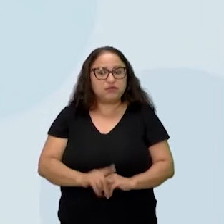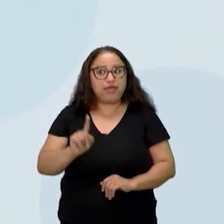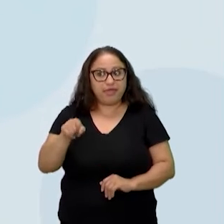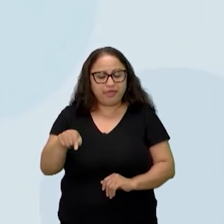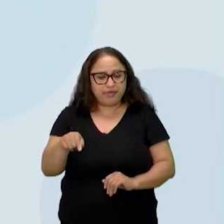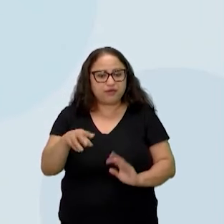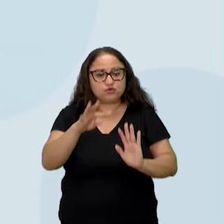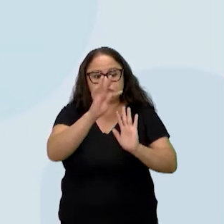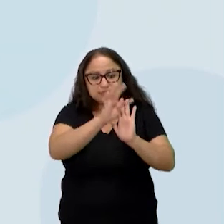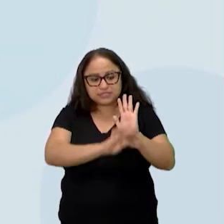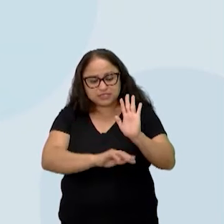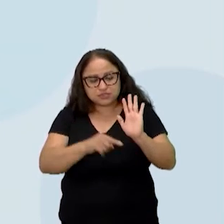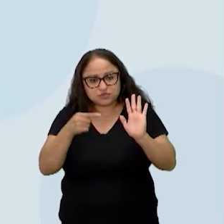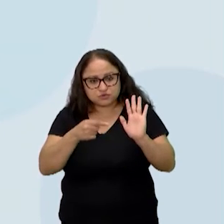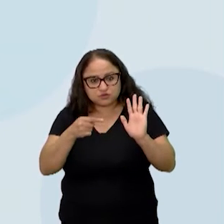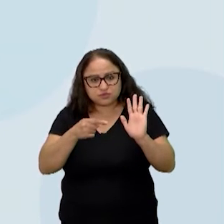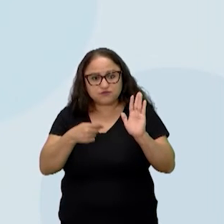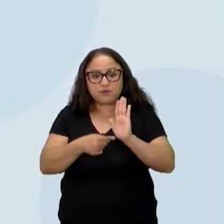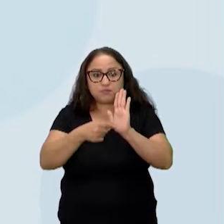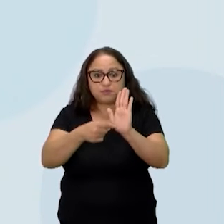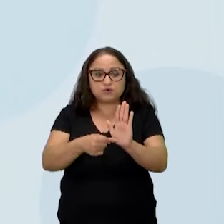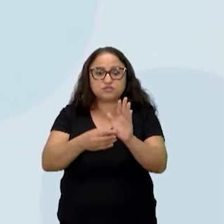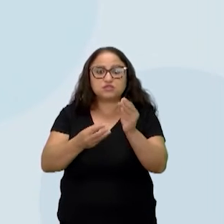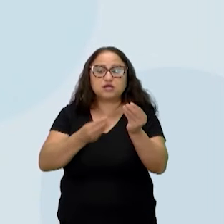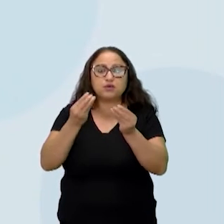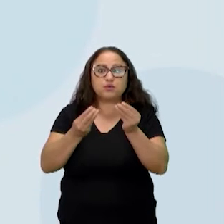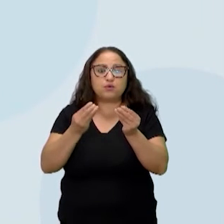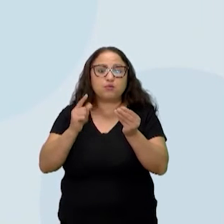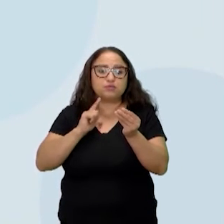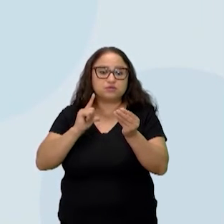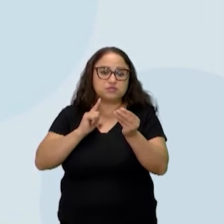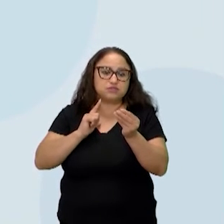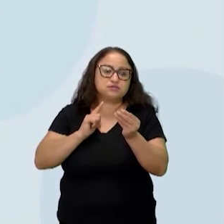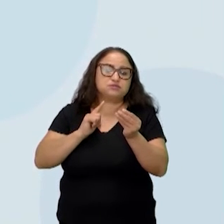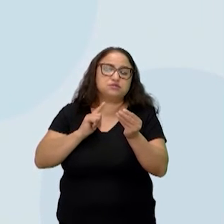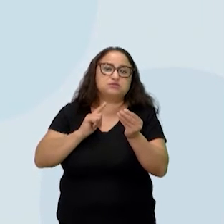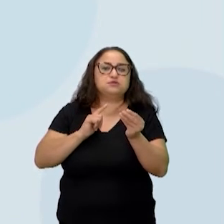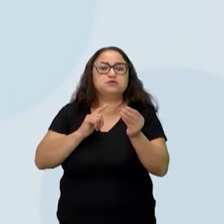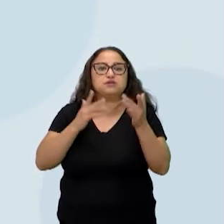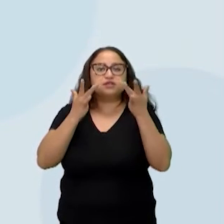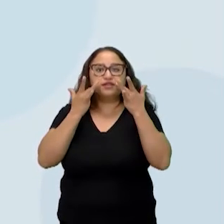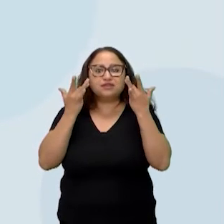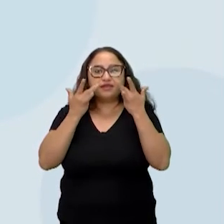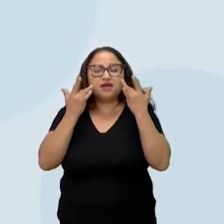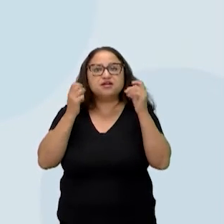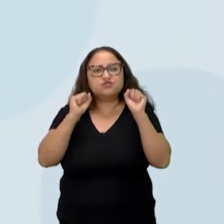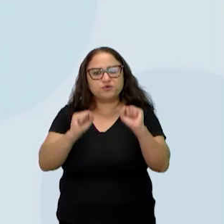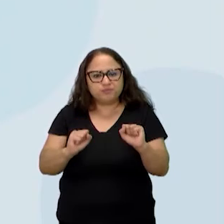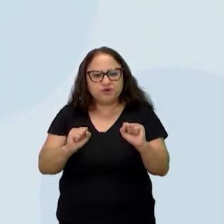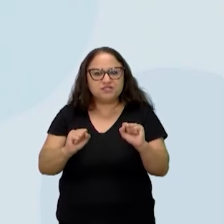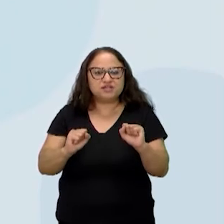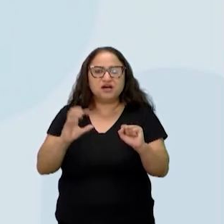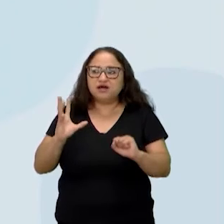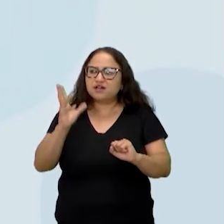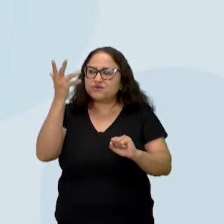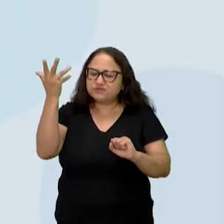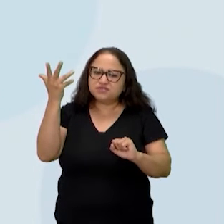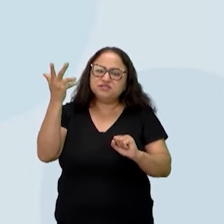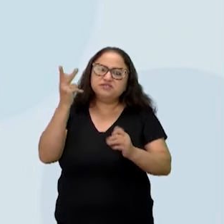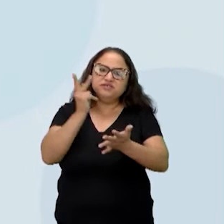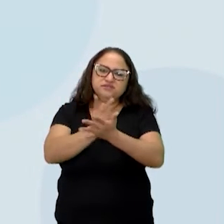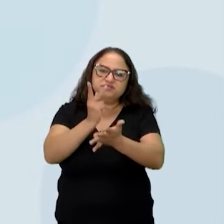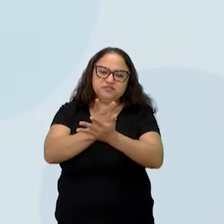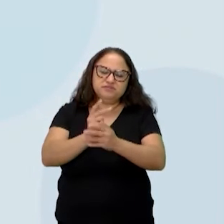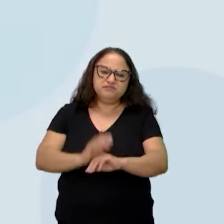que vai dar para mim a condição de que aquela peça, aquela obra possa ser infinitas vezes, né,